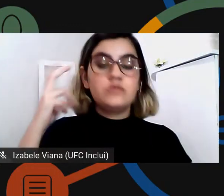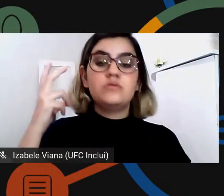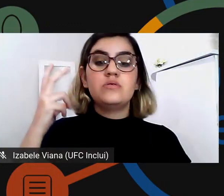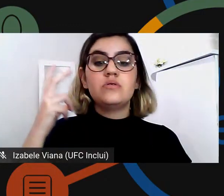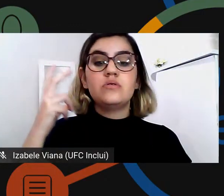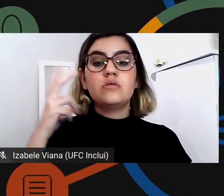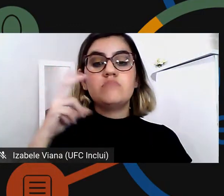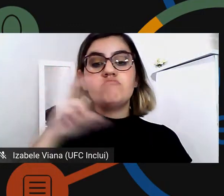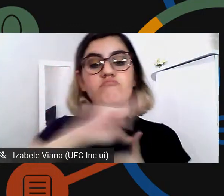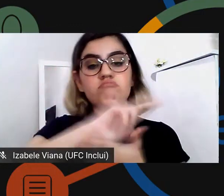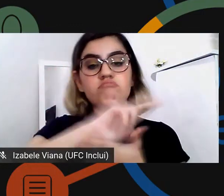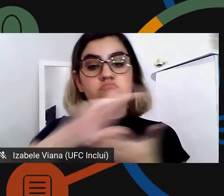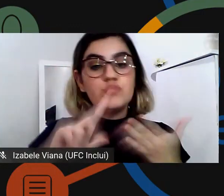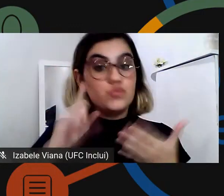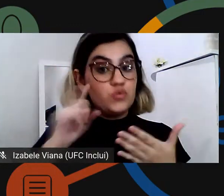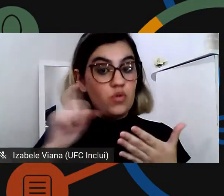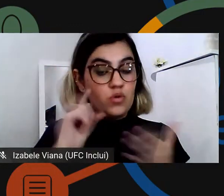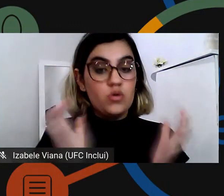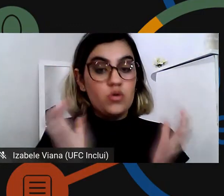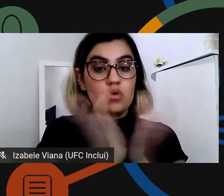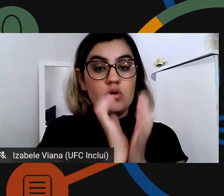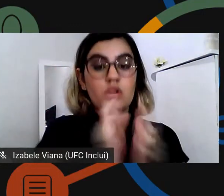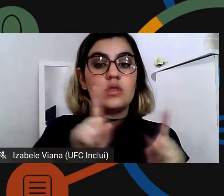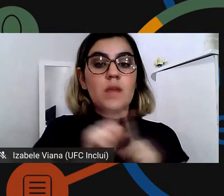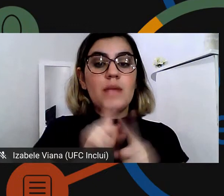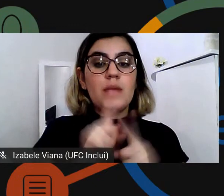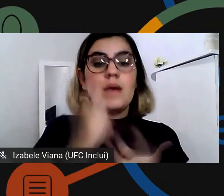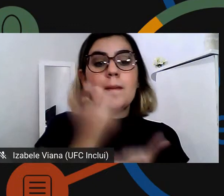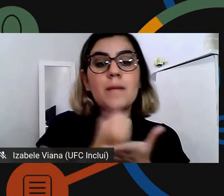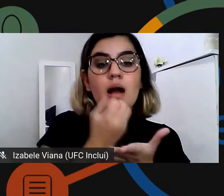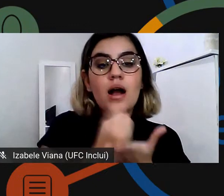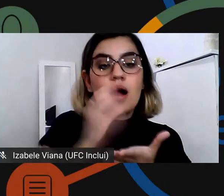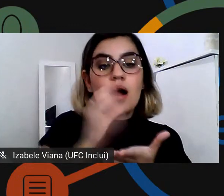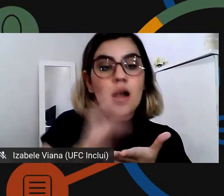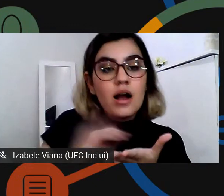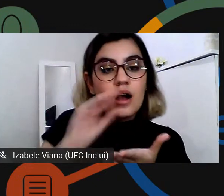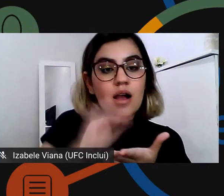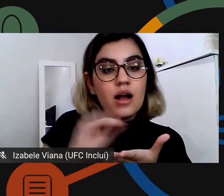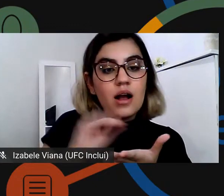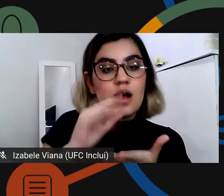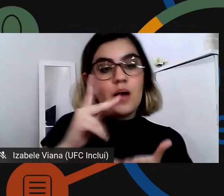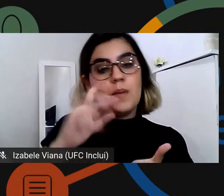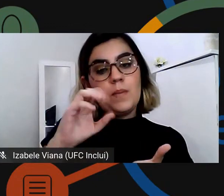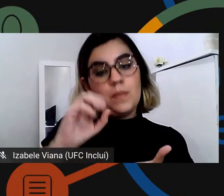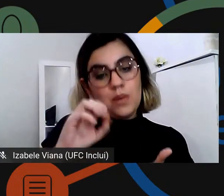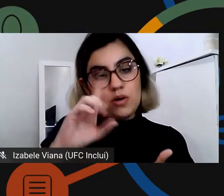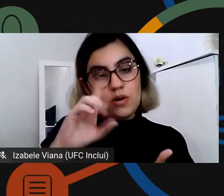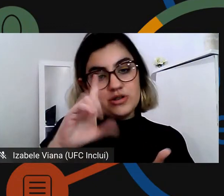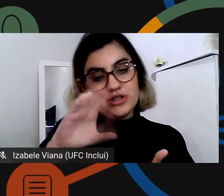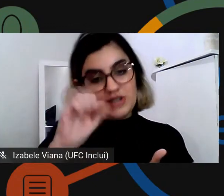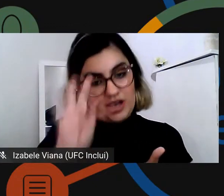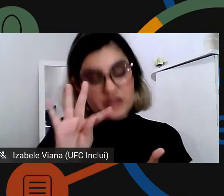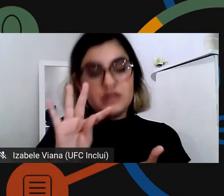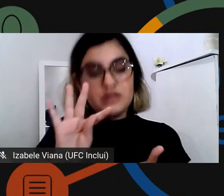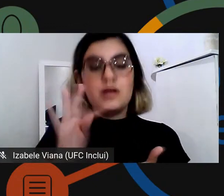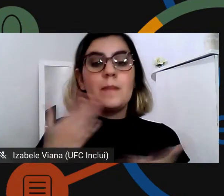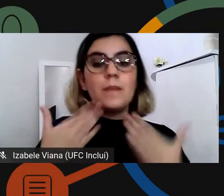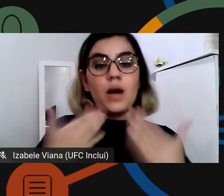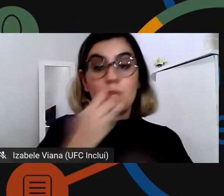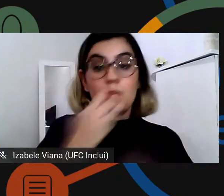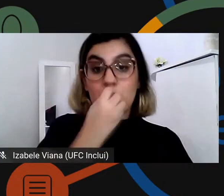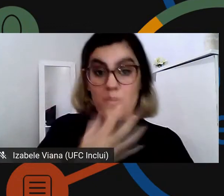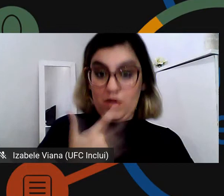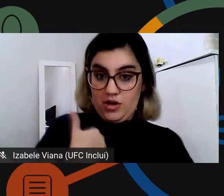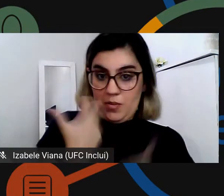aventuro pelo universo dos podcasts. Ele faz o Pluri Saberes e eu faço o podcast Papo Com. Eu queria rapidamente dar uma fala aqui